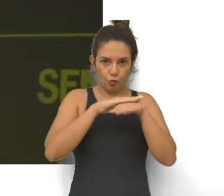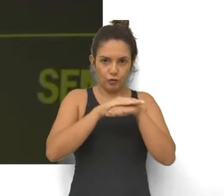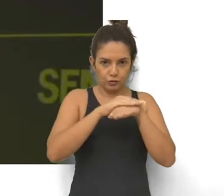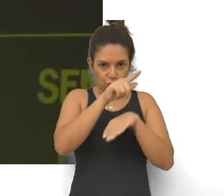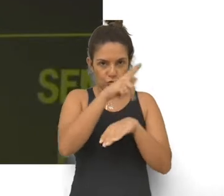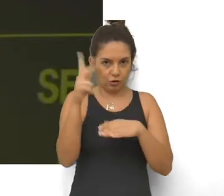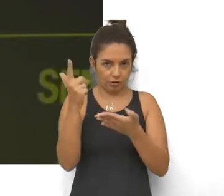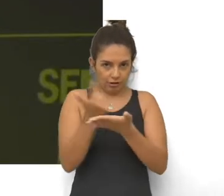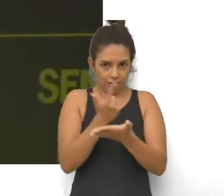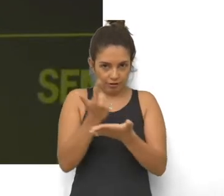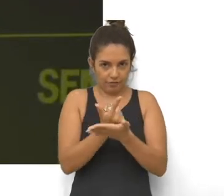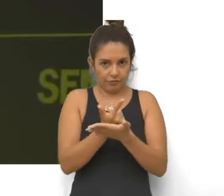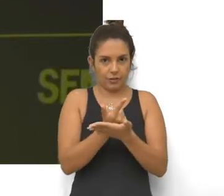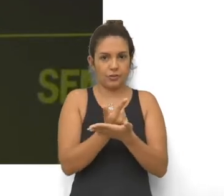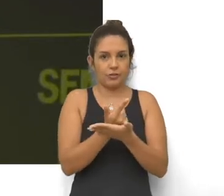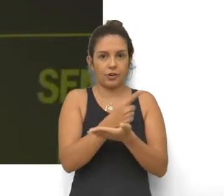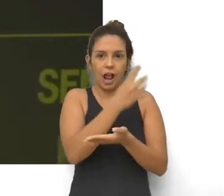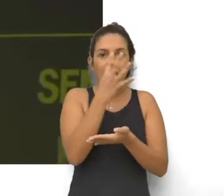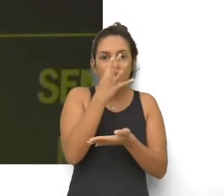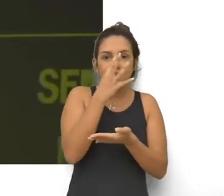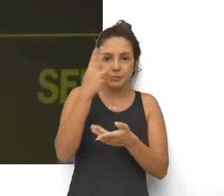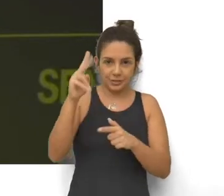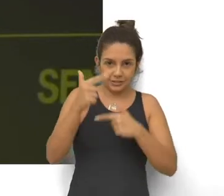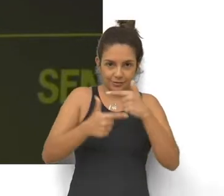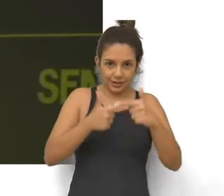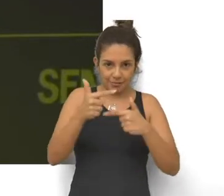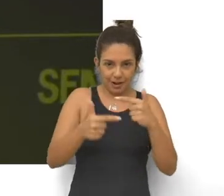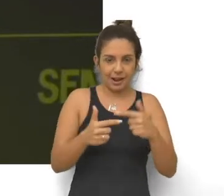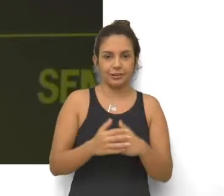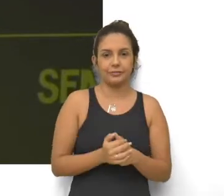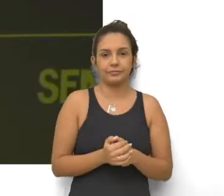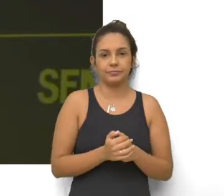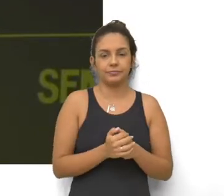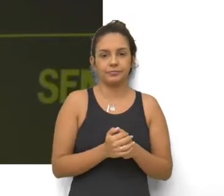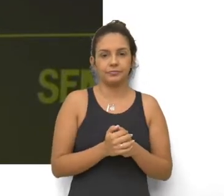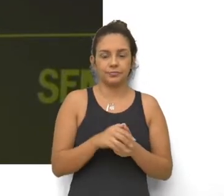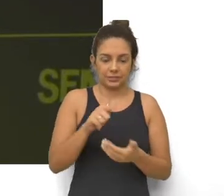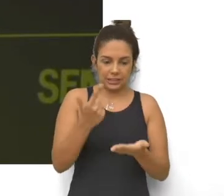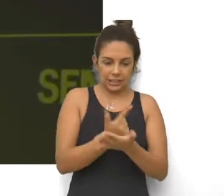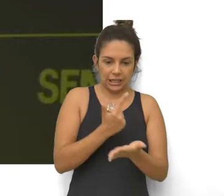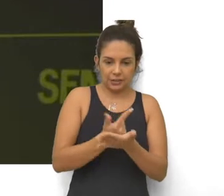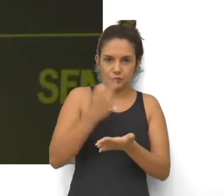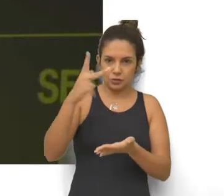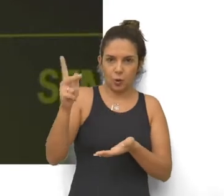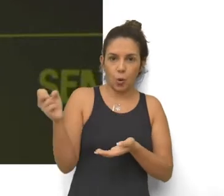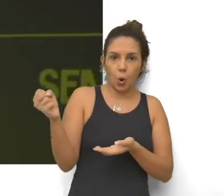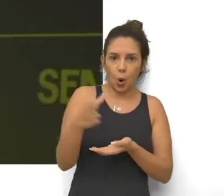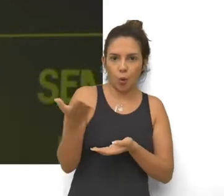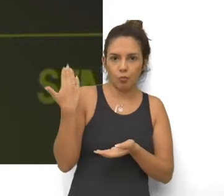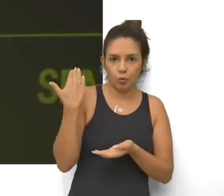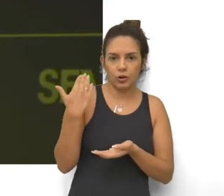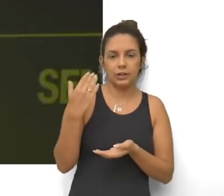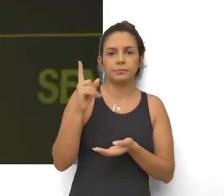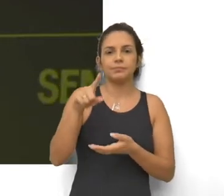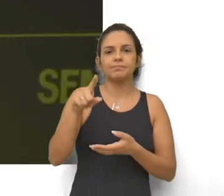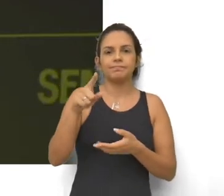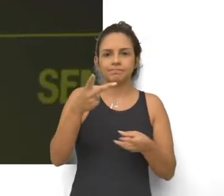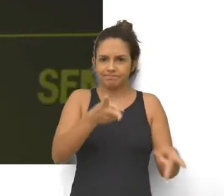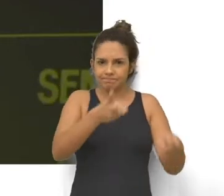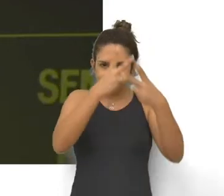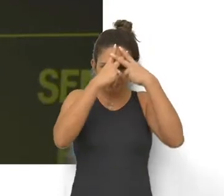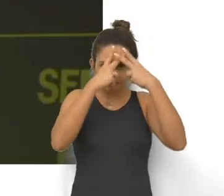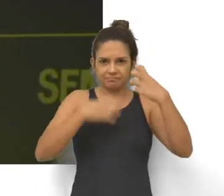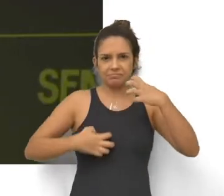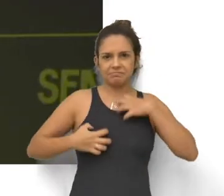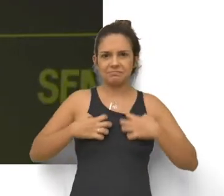livro. Sérgio admira demais o seu trabalho desde o primeiro e acha este livro, seu Ressentimento, fundamental